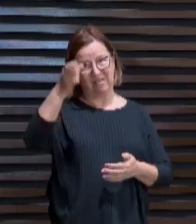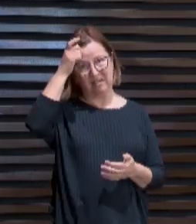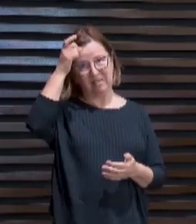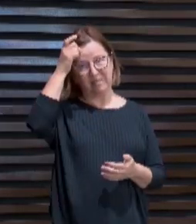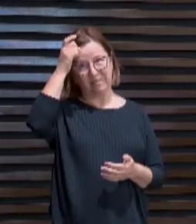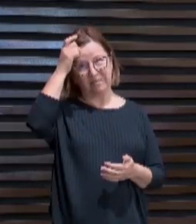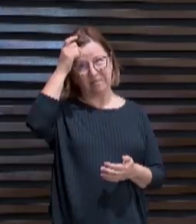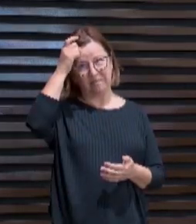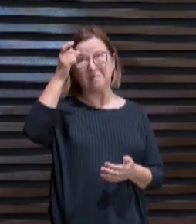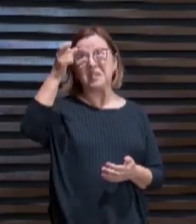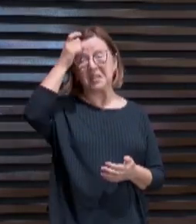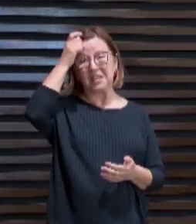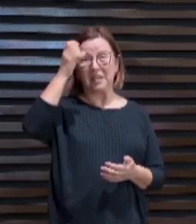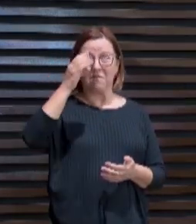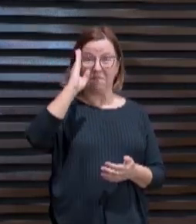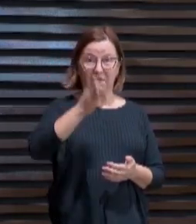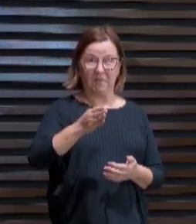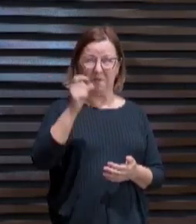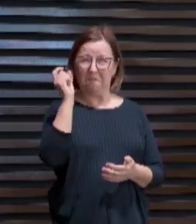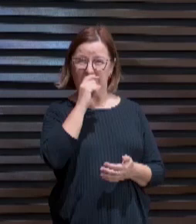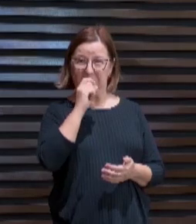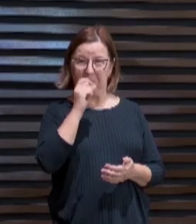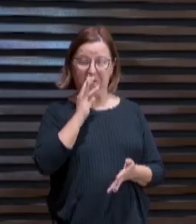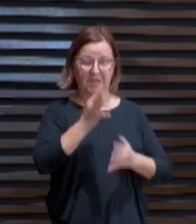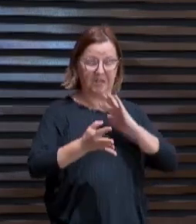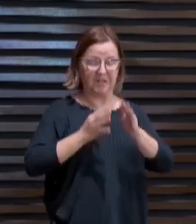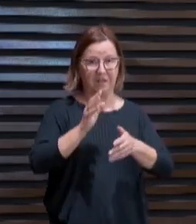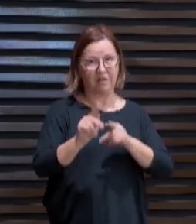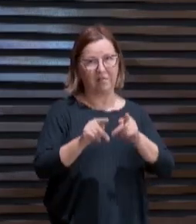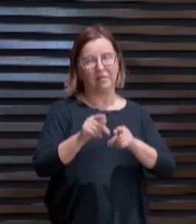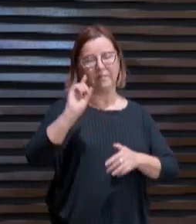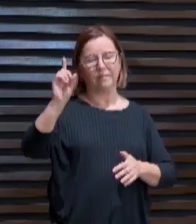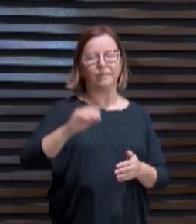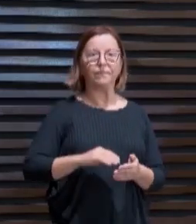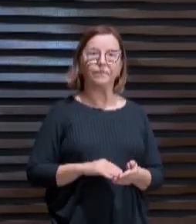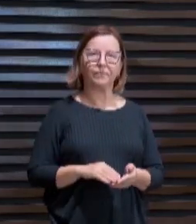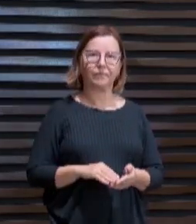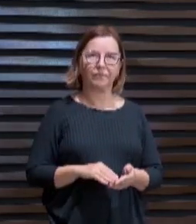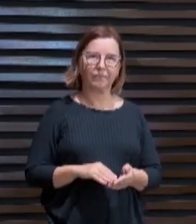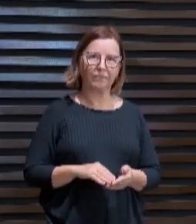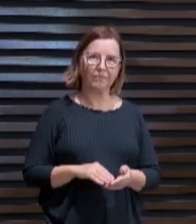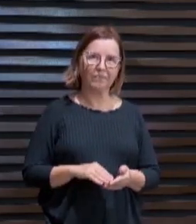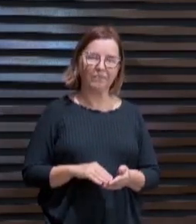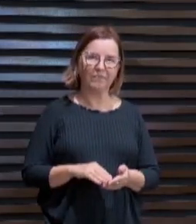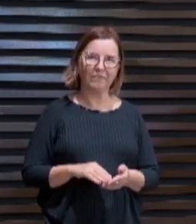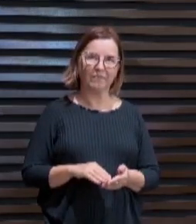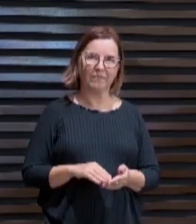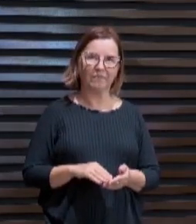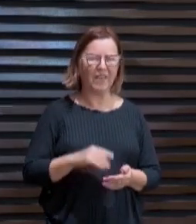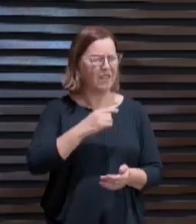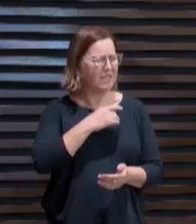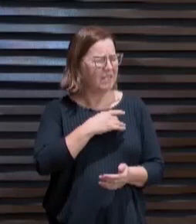mentiroso e acusador do povo de Deus, né? Continuando, não temas as coisas que tens de